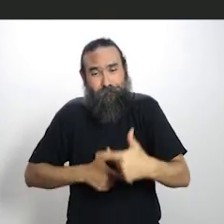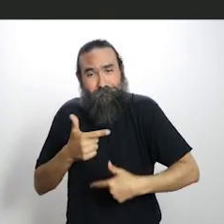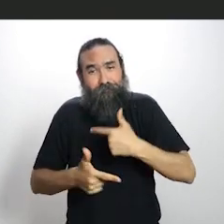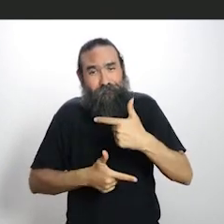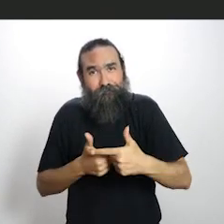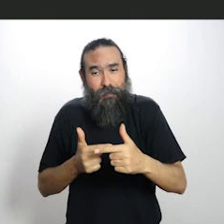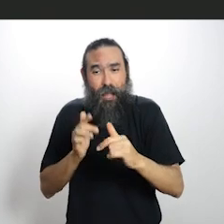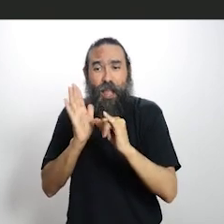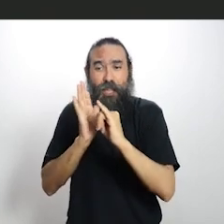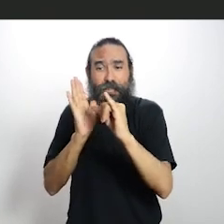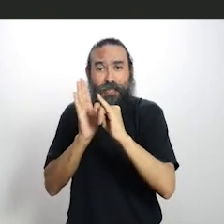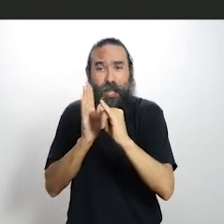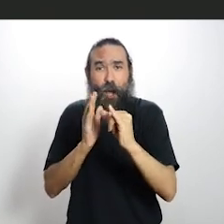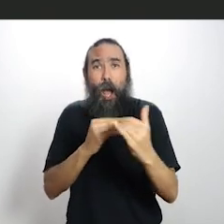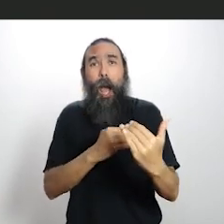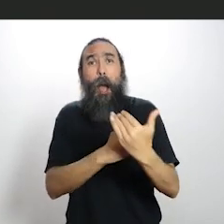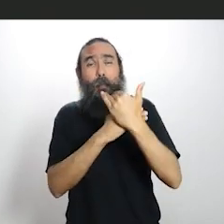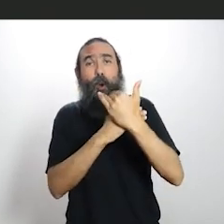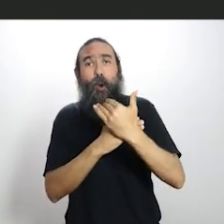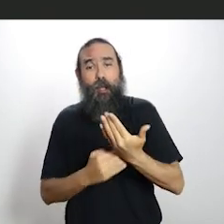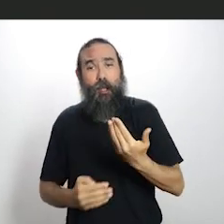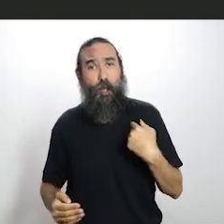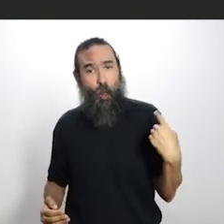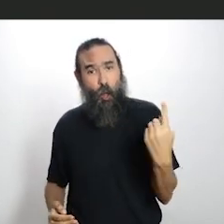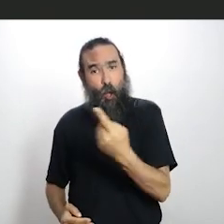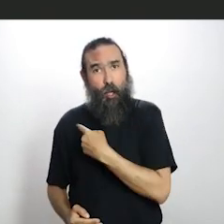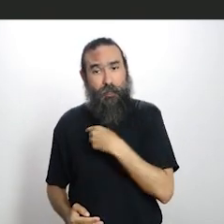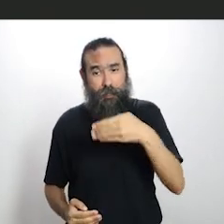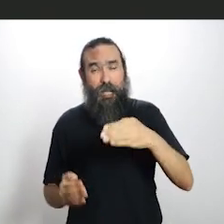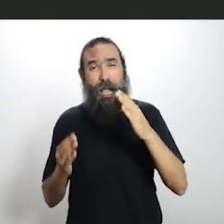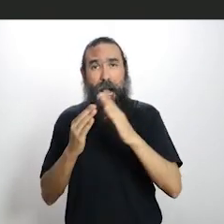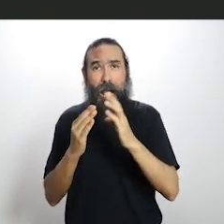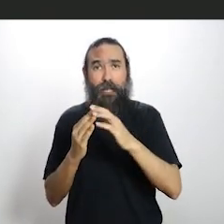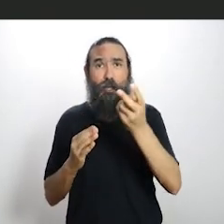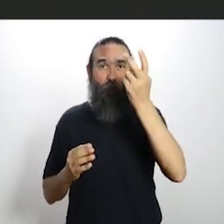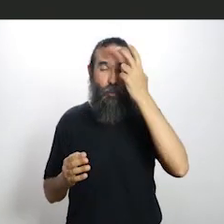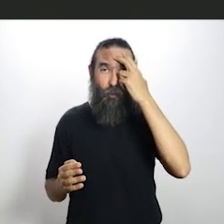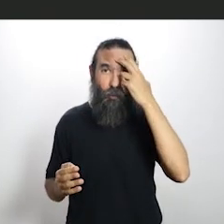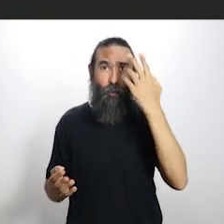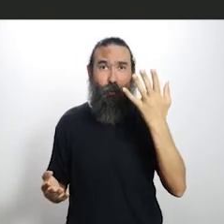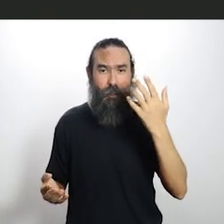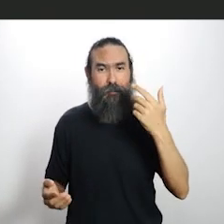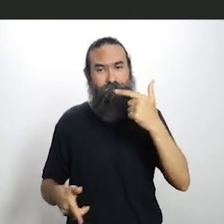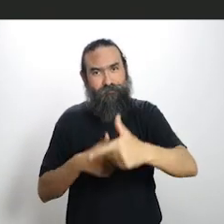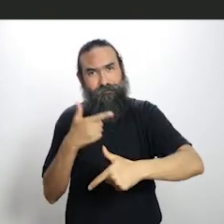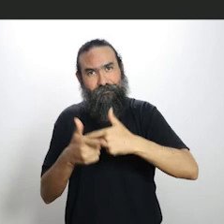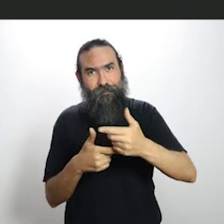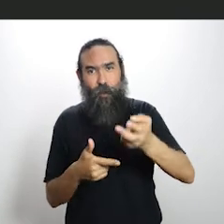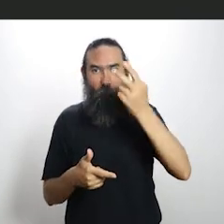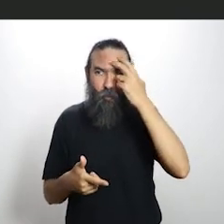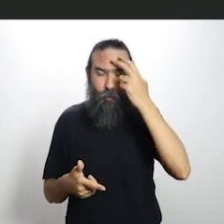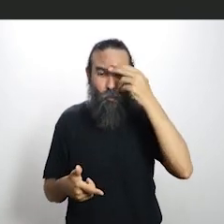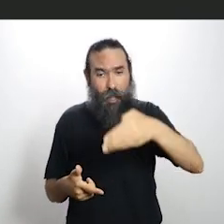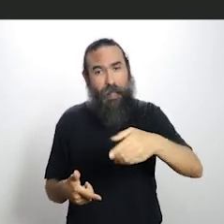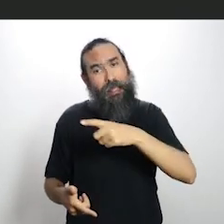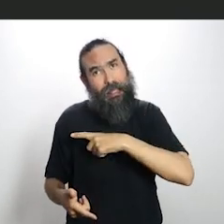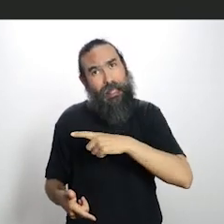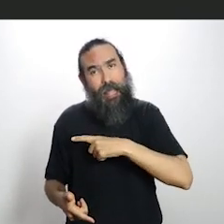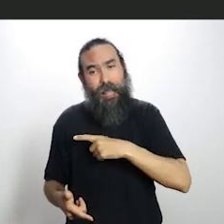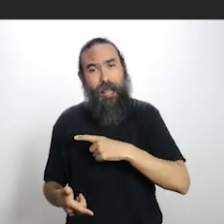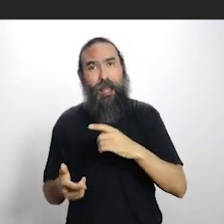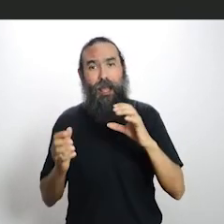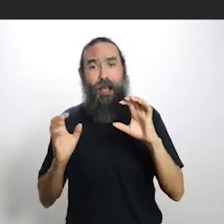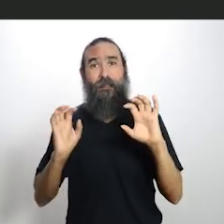um boi que a gente brinca de visitar as comunidades então essa lei esse recurso tem que chegar nessa ponta sabe